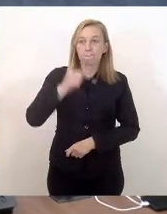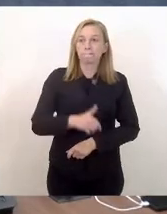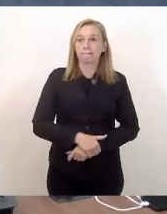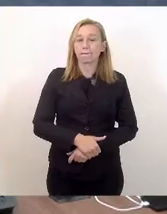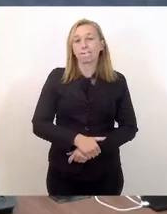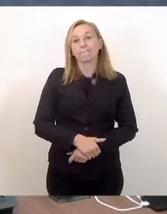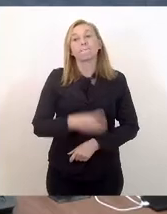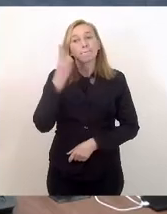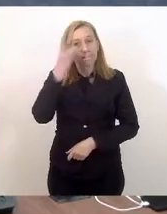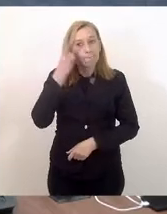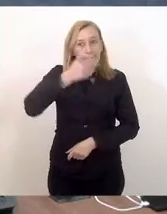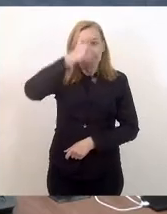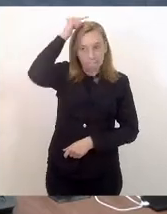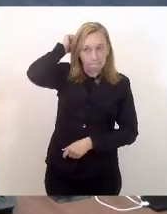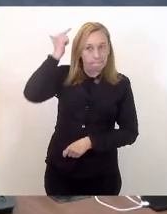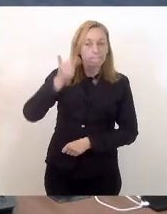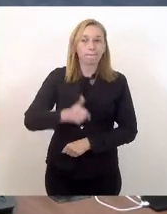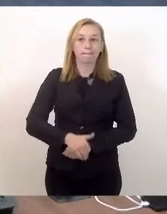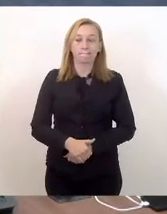Deputado Luiz.